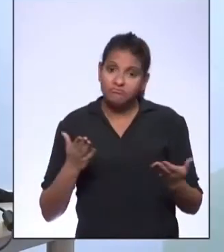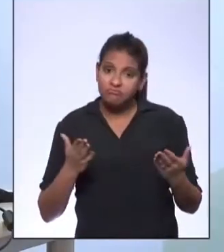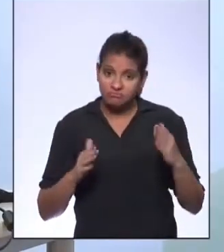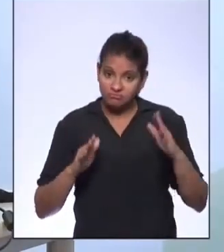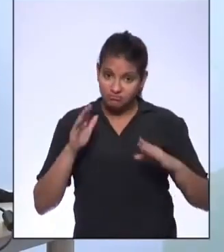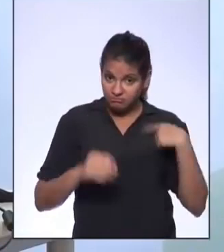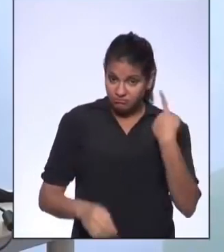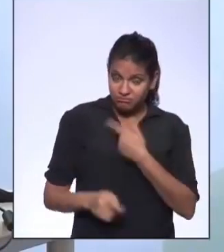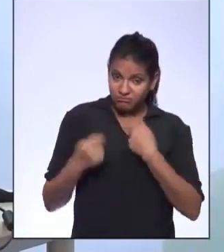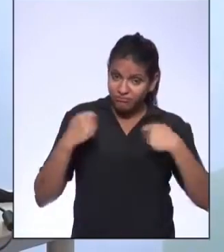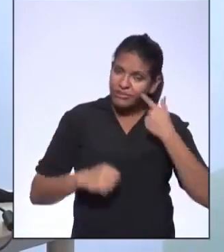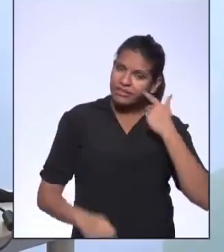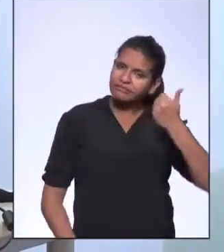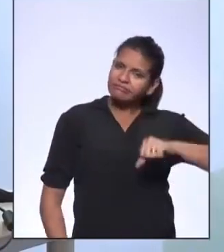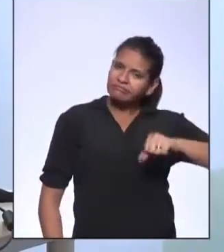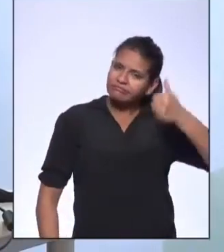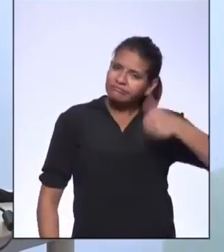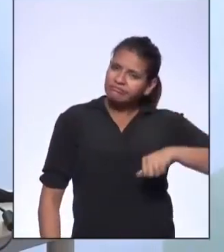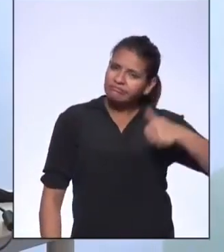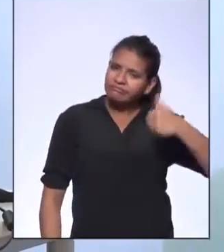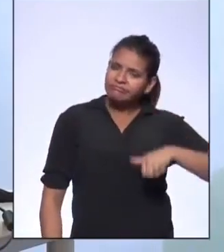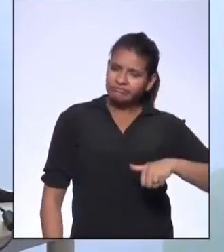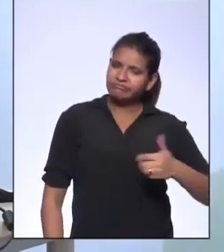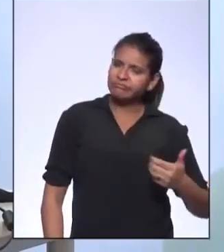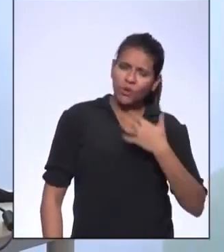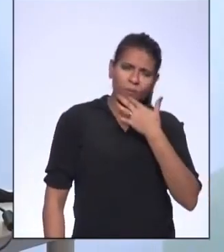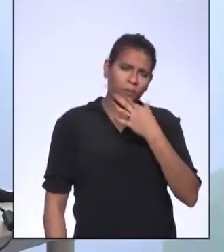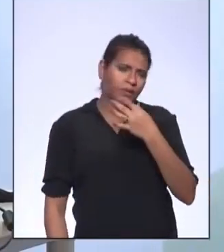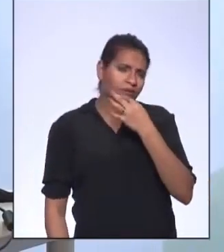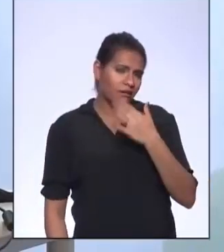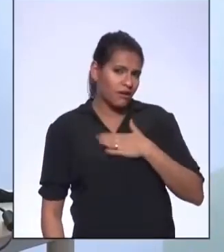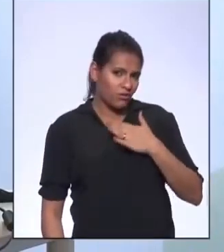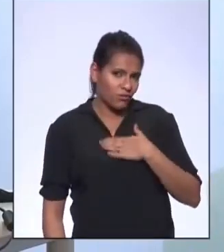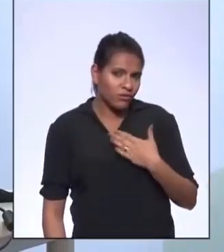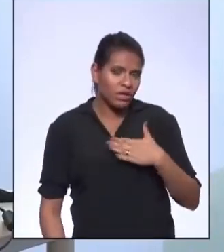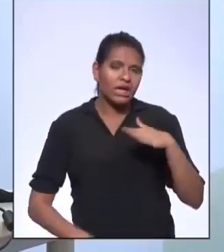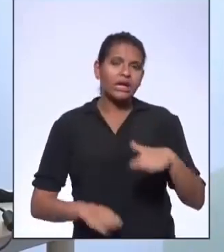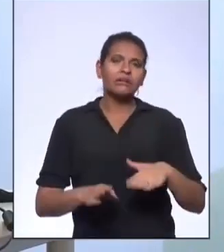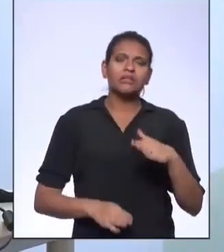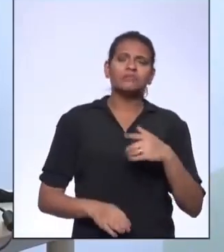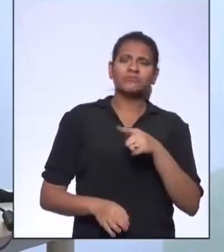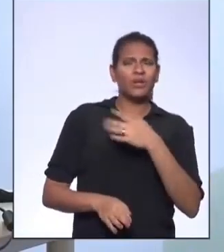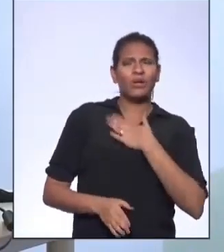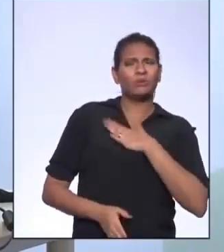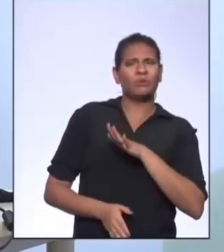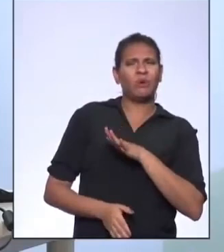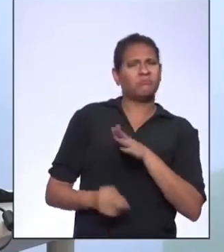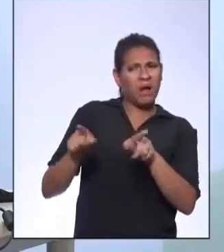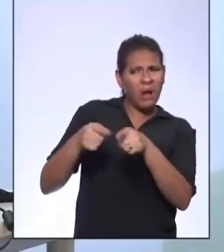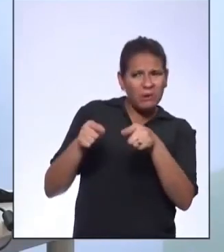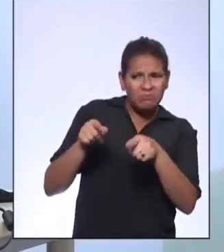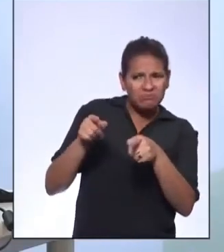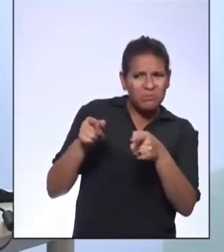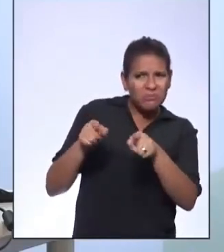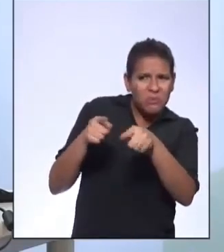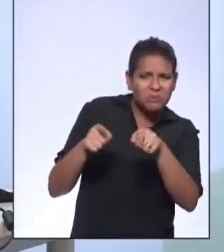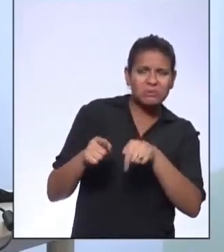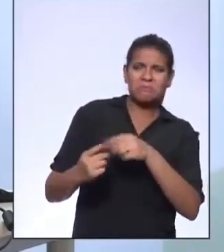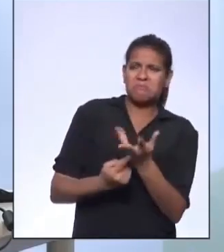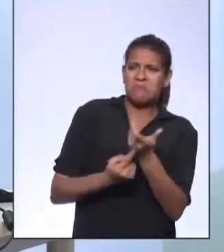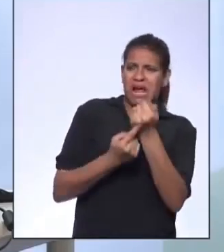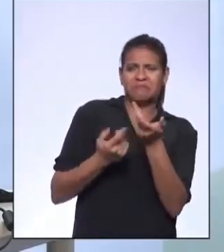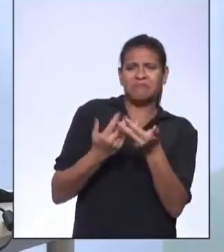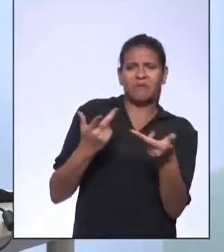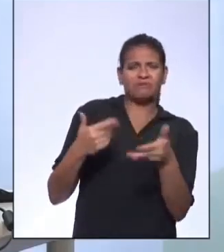mesma coisa. Quando a gente gosta de algo, não quer dizer que a gente não deva criticar, né? Ter essa ideia crítica, né? Ninguém